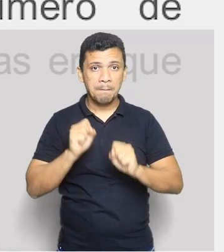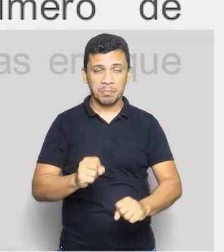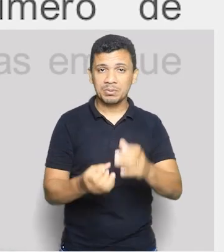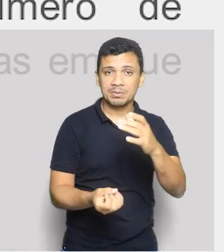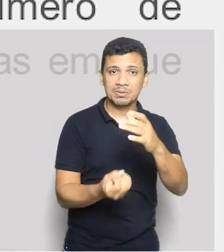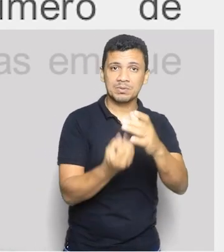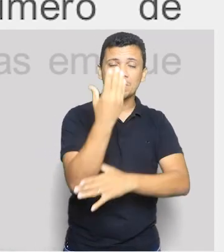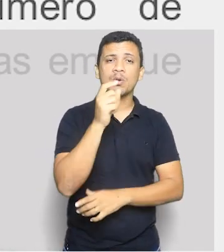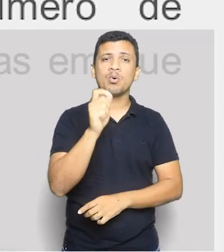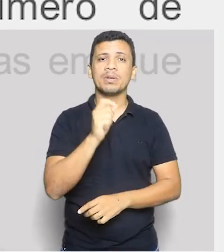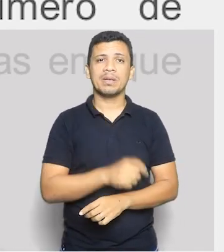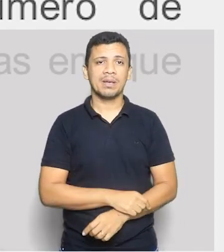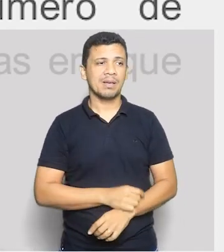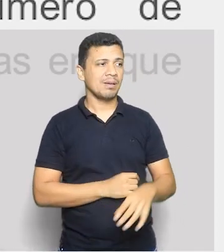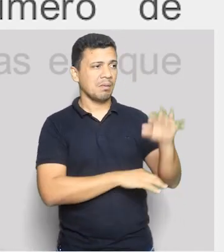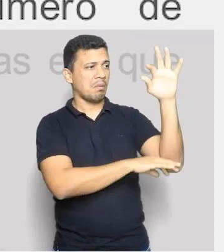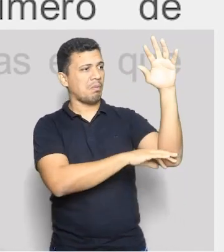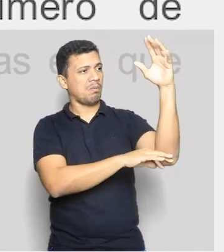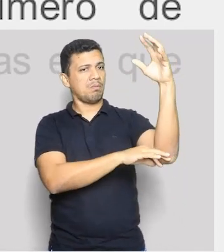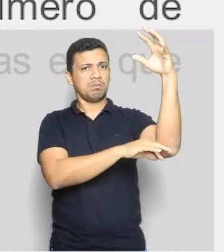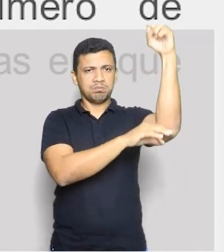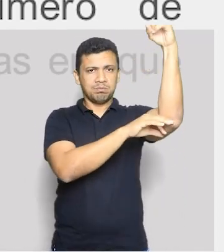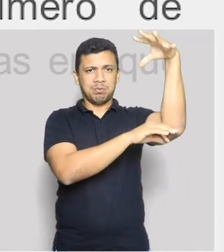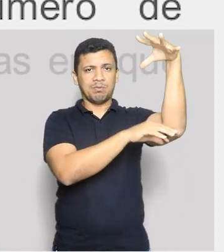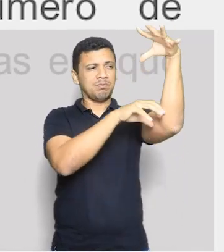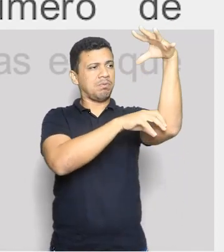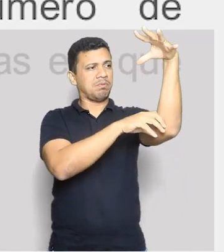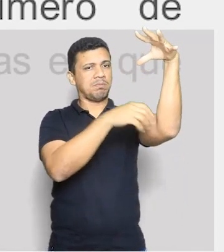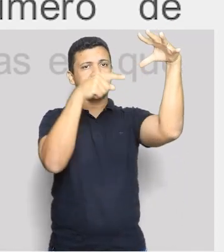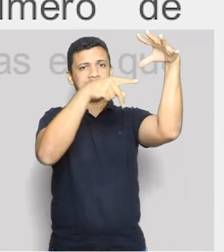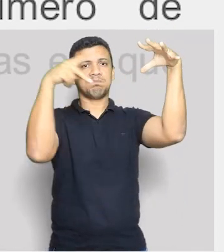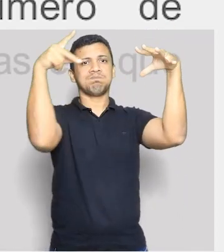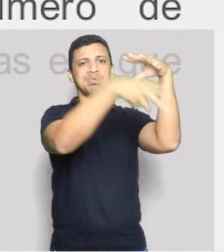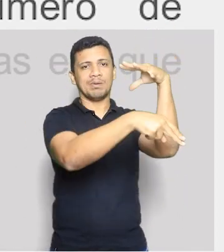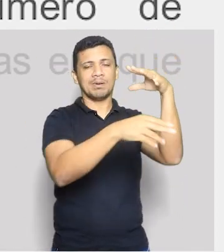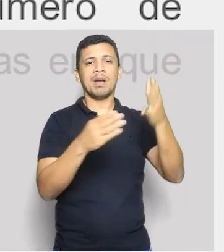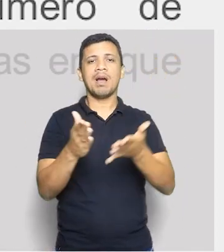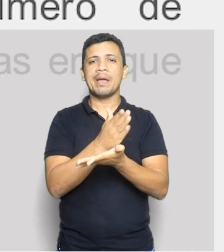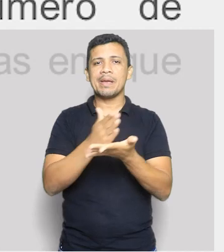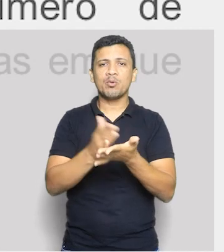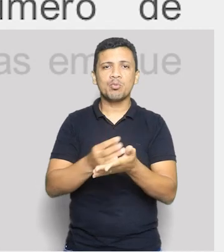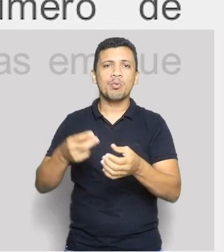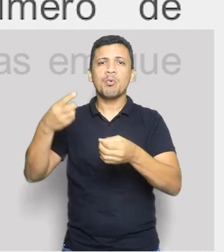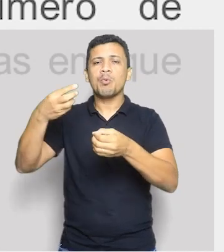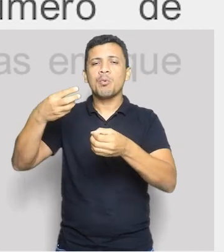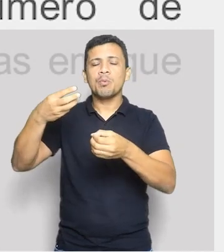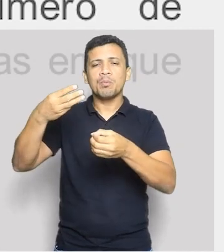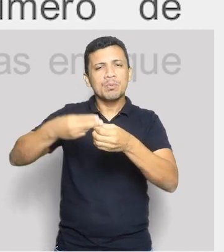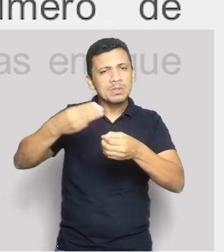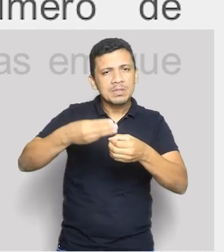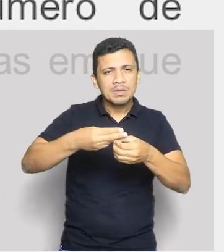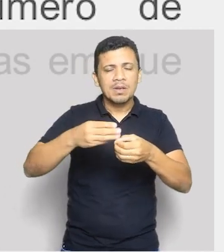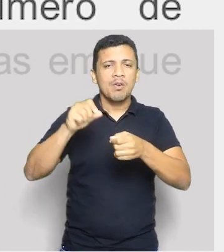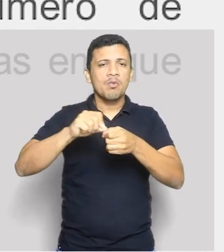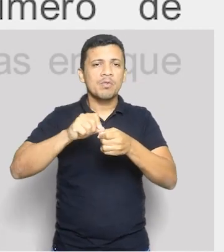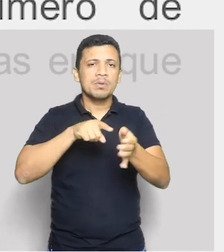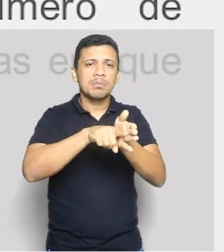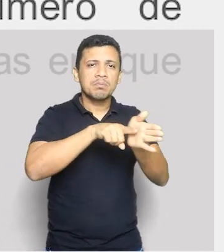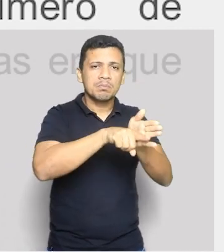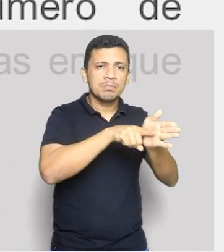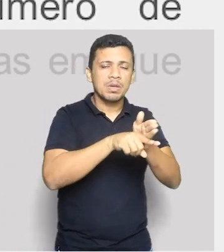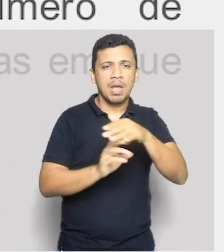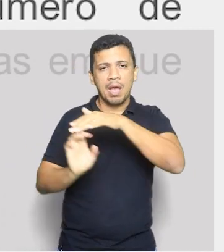gerar interrupções na rede elétrica. Em certo município, um levantamento realizado pela Companhia